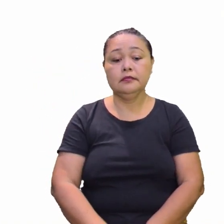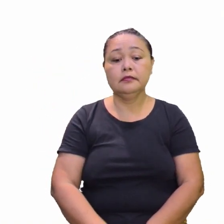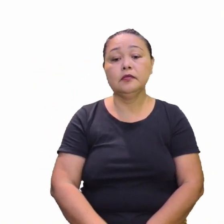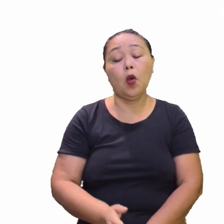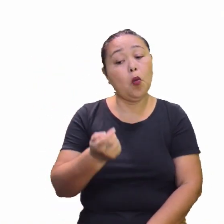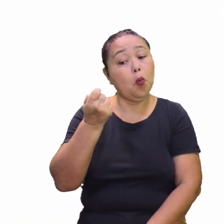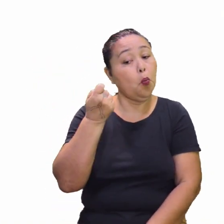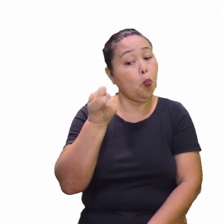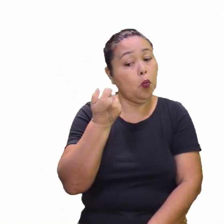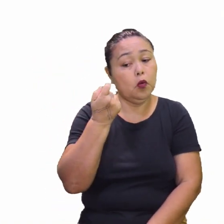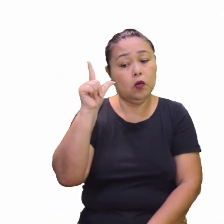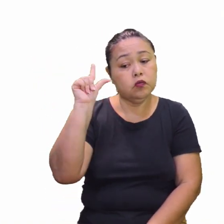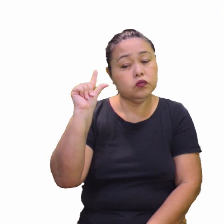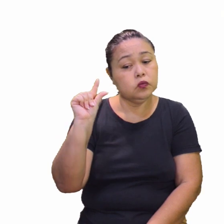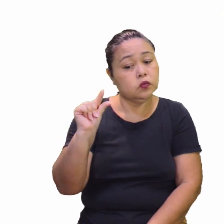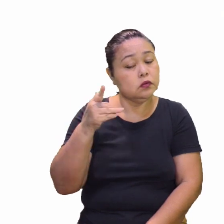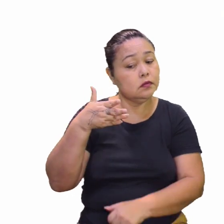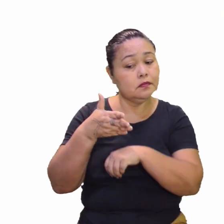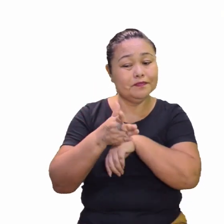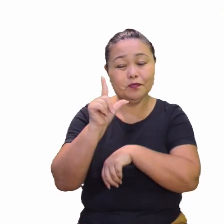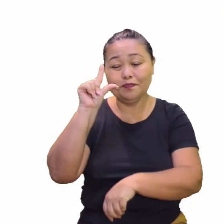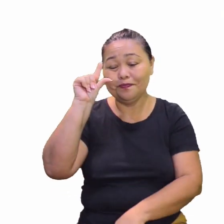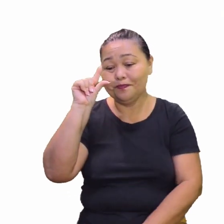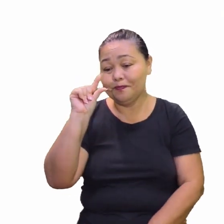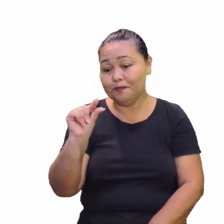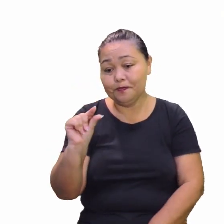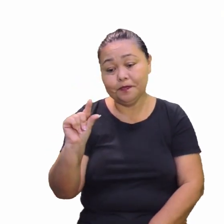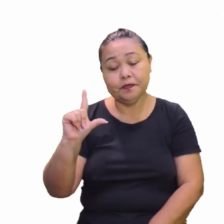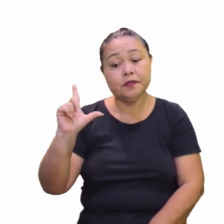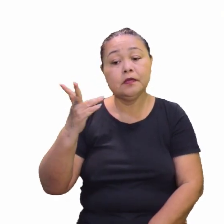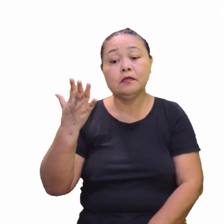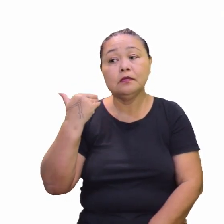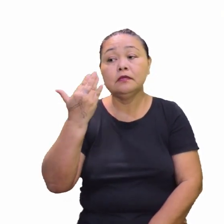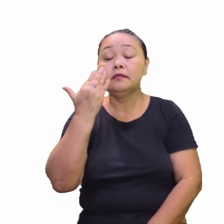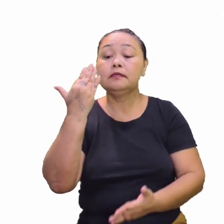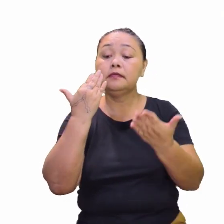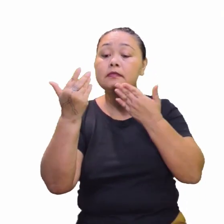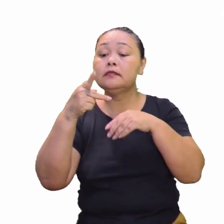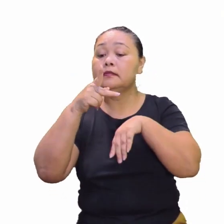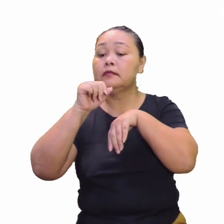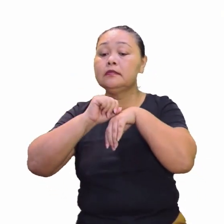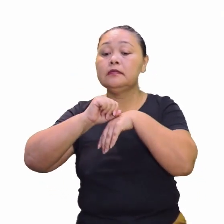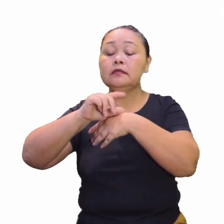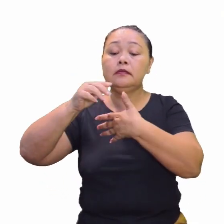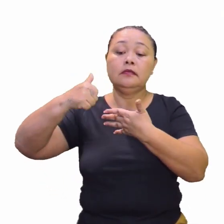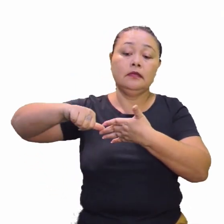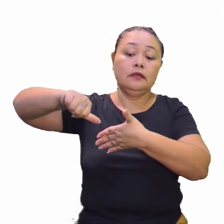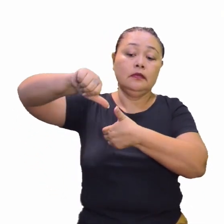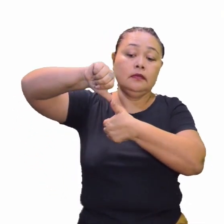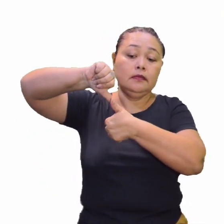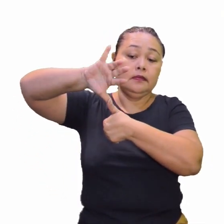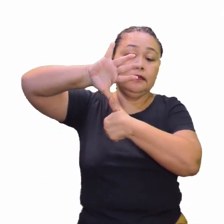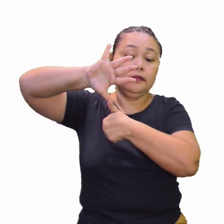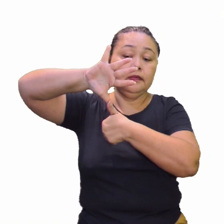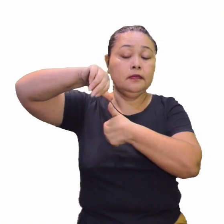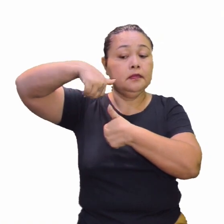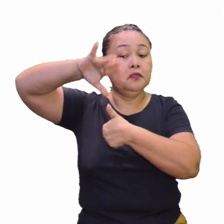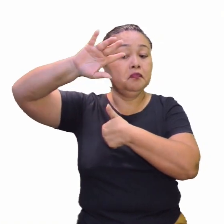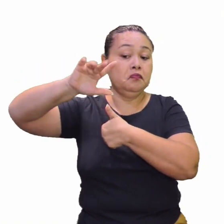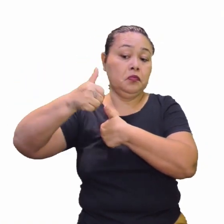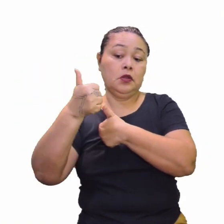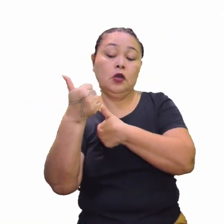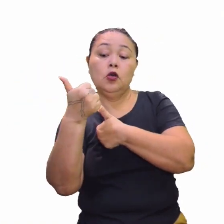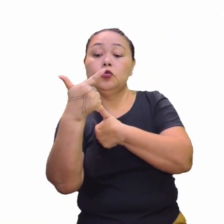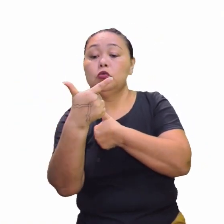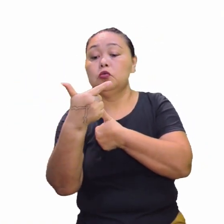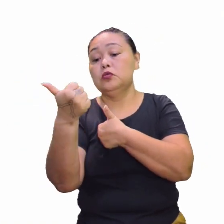3,71%, galera. Muito pouco, né, Rogério? Baixa participação. Se a gente for pegar país do hemisfério norte, chega a ter a participação de